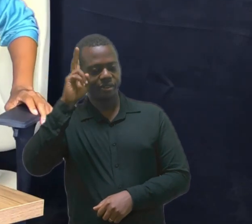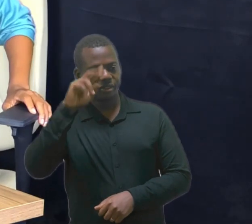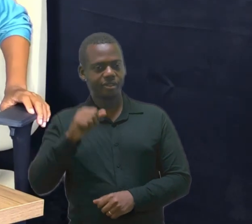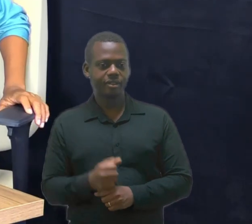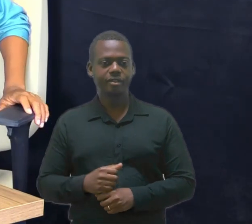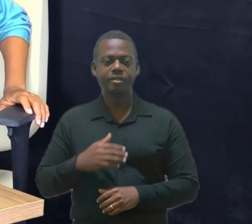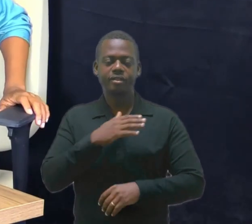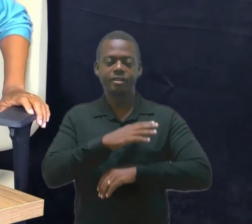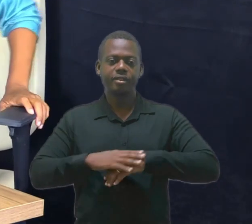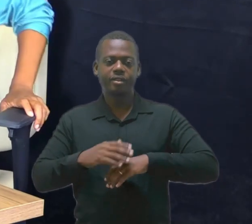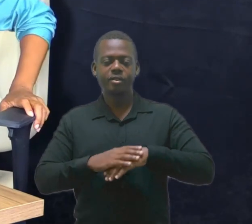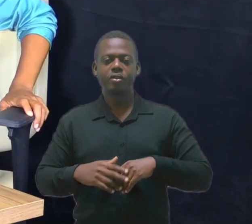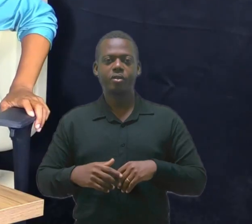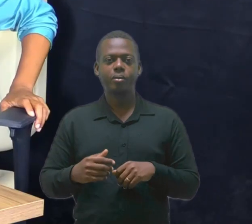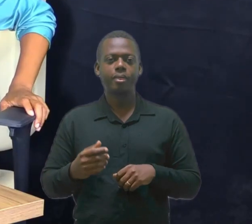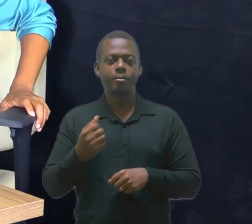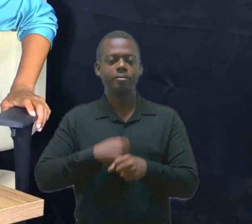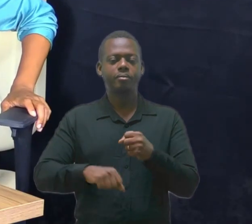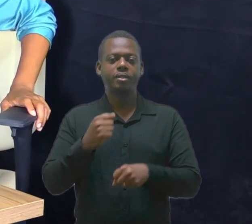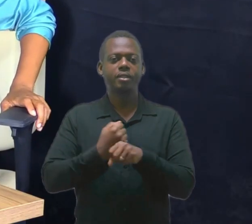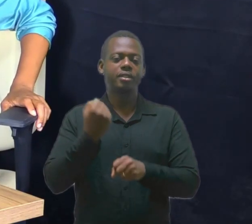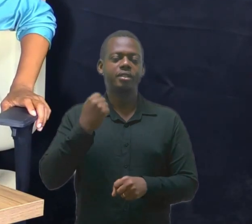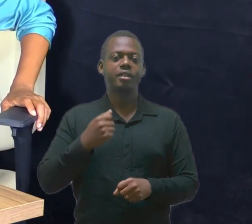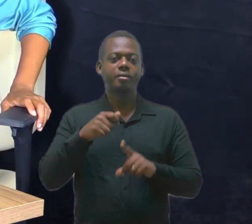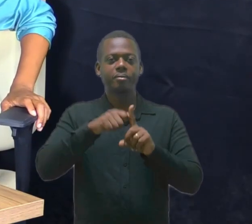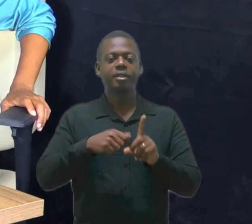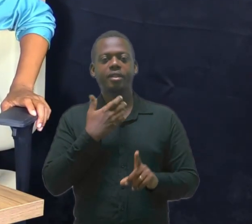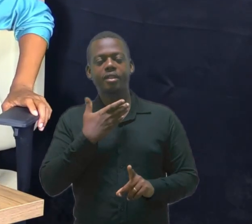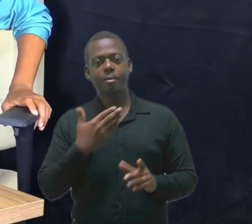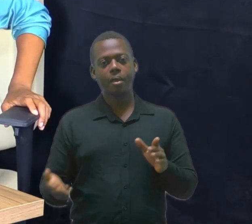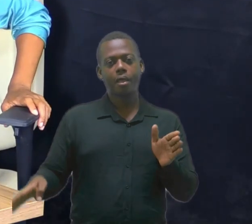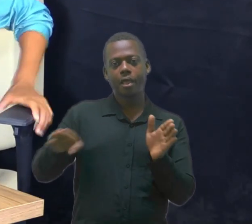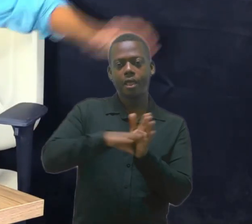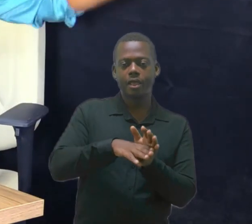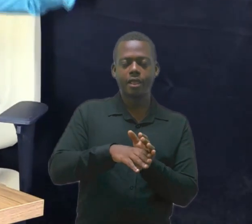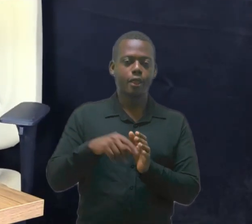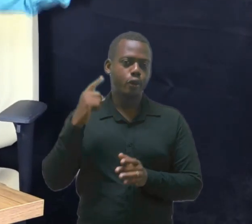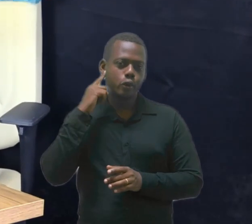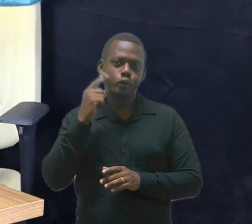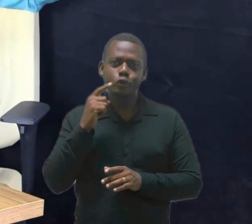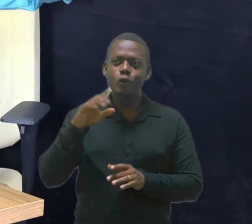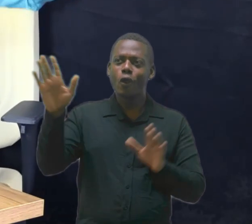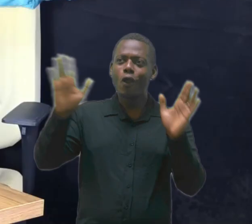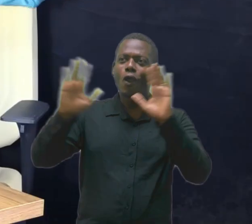uma história lá na ADES, eu tenho um carinho. Outro dia eu cheguei para interpretar, eu fui lá, ano passado, em dezembro. E aí, quando eu cheguei lá, o pessoal...